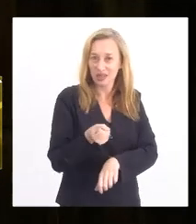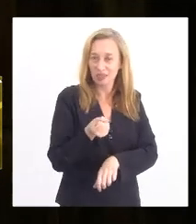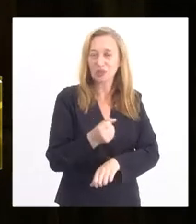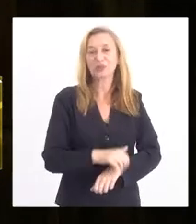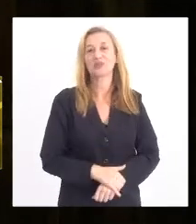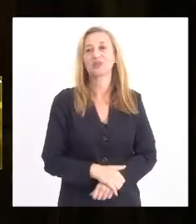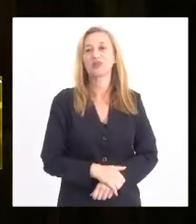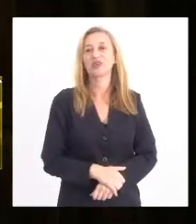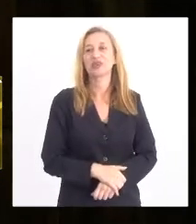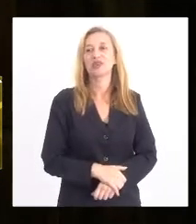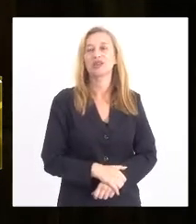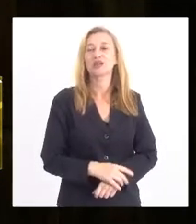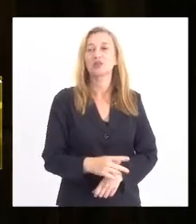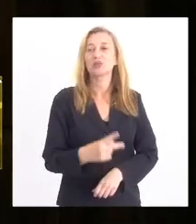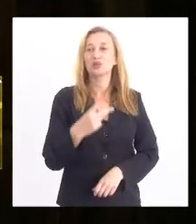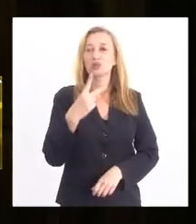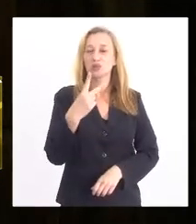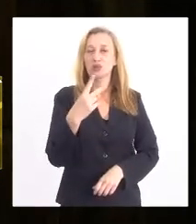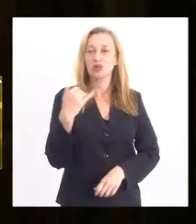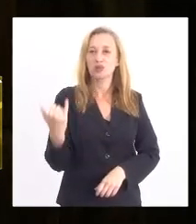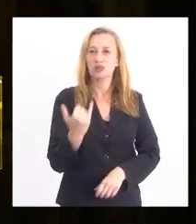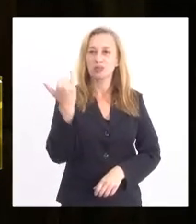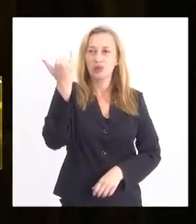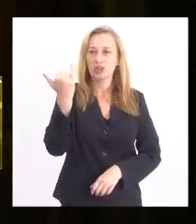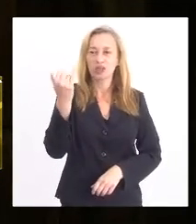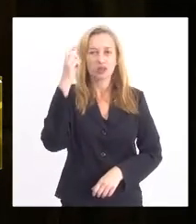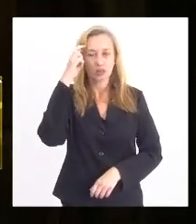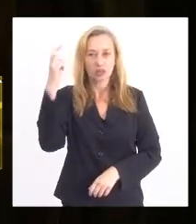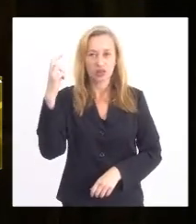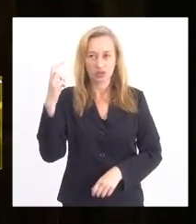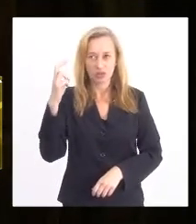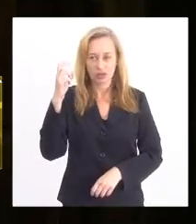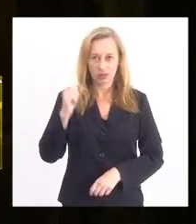com dois destinos turísticos inteligentes